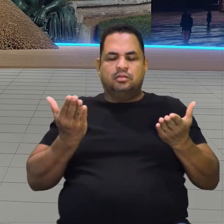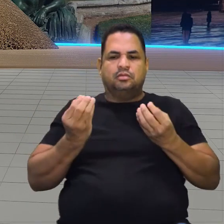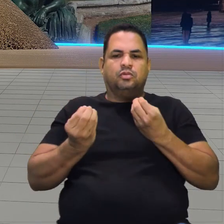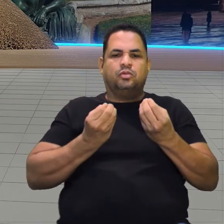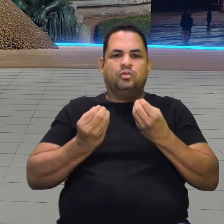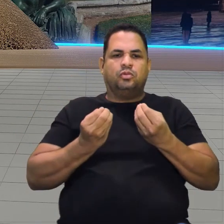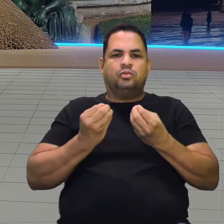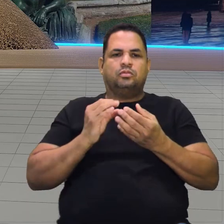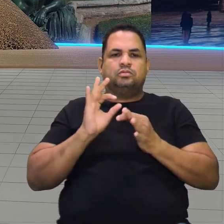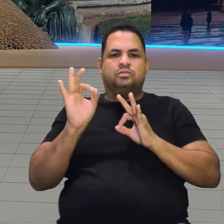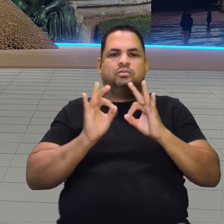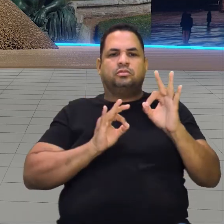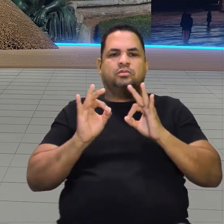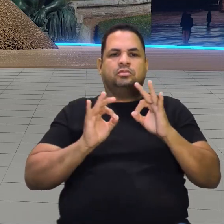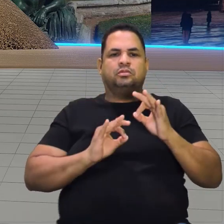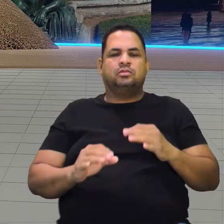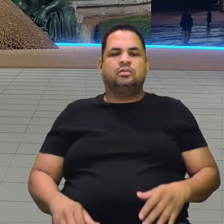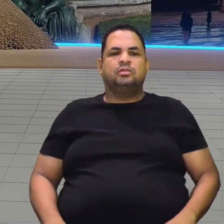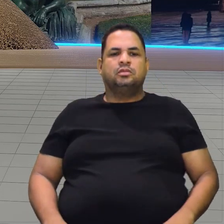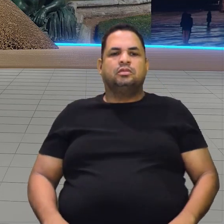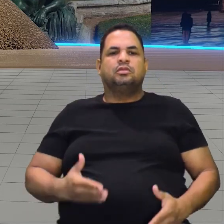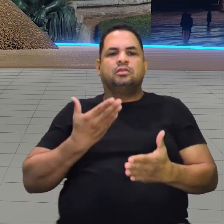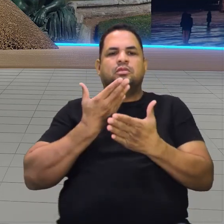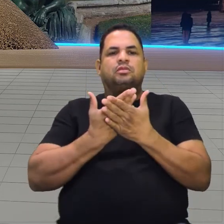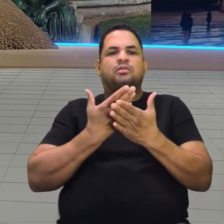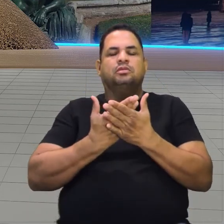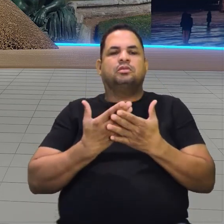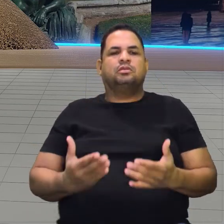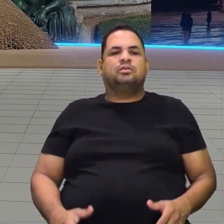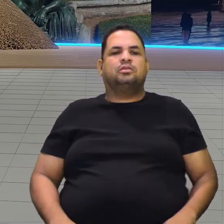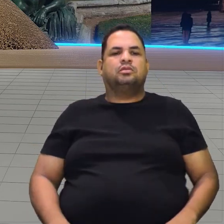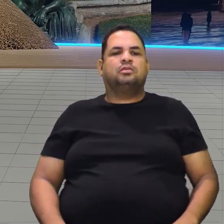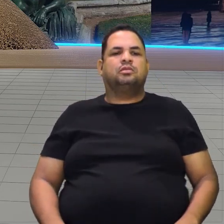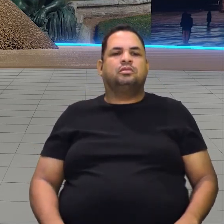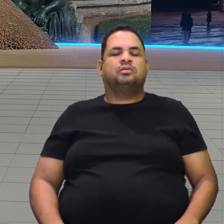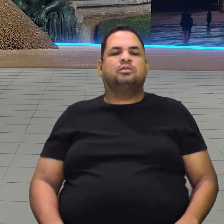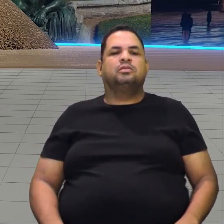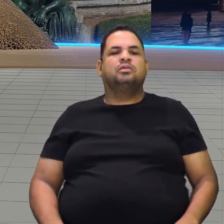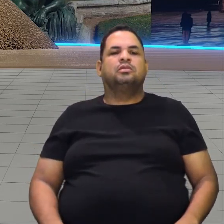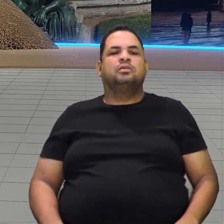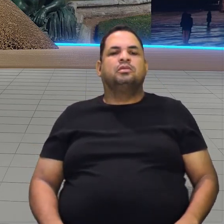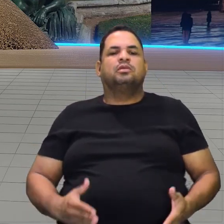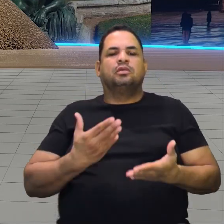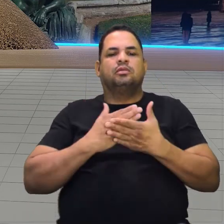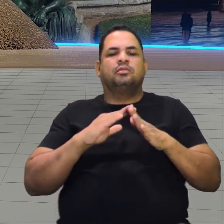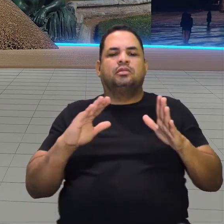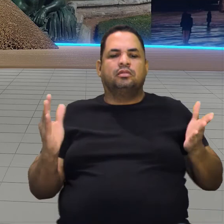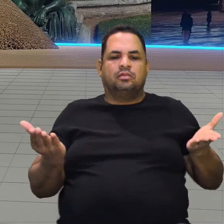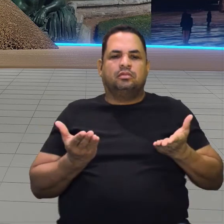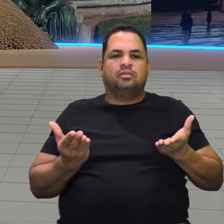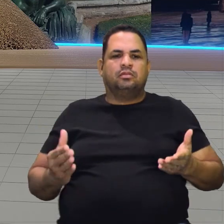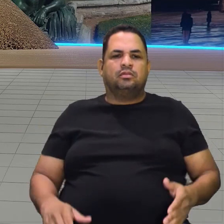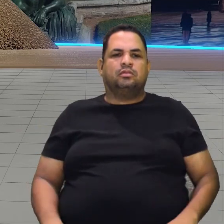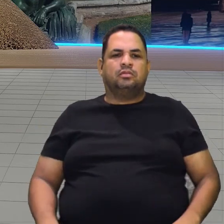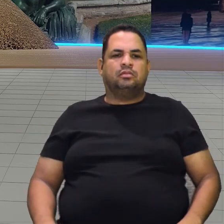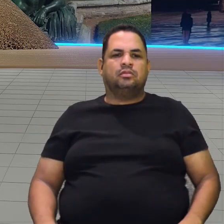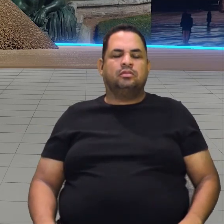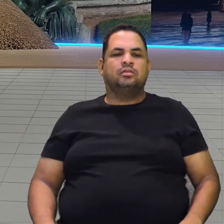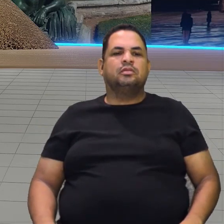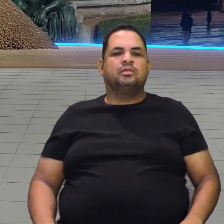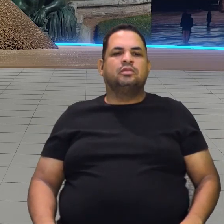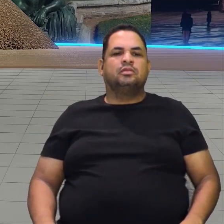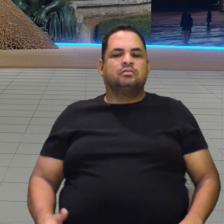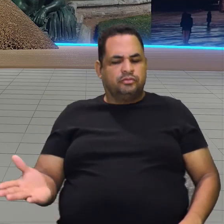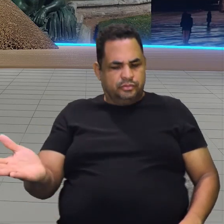vão se formar. E nossa aula, meus queridos alunos, nossa aula fica por aqui. E venham conosco,